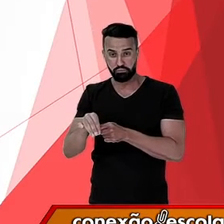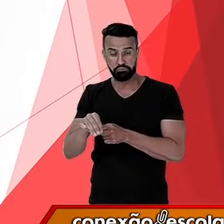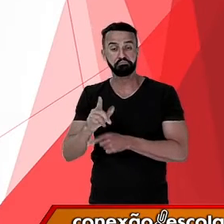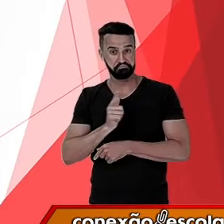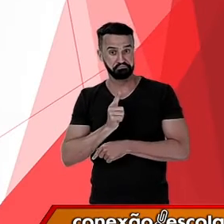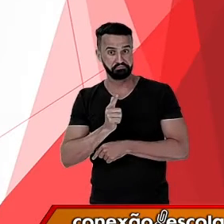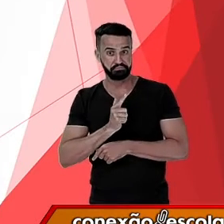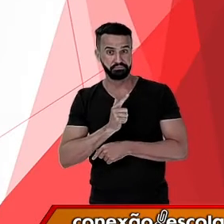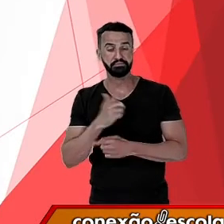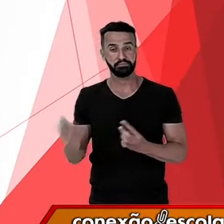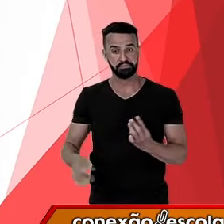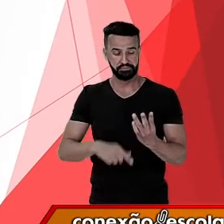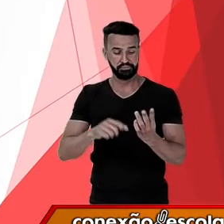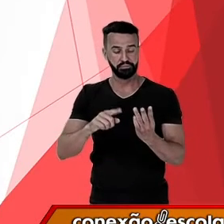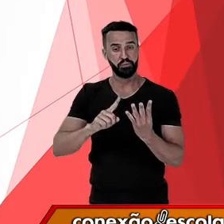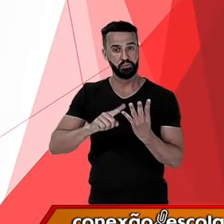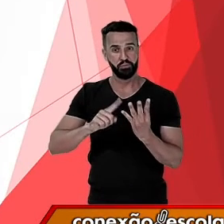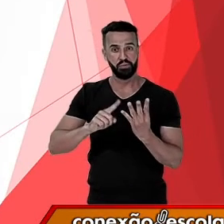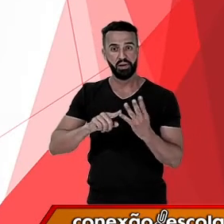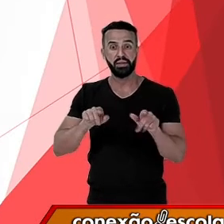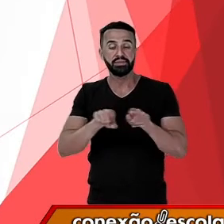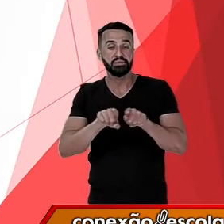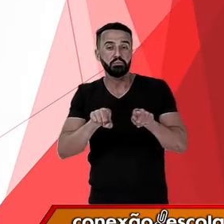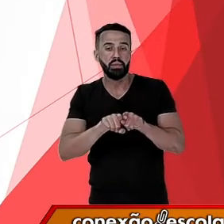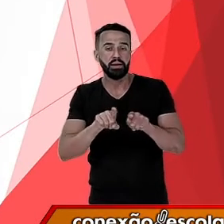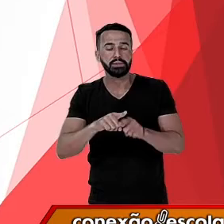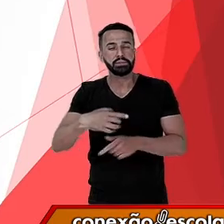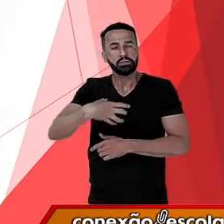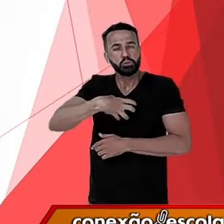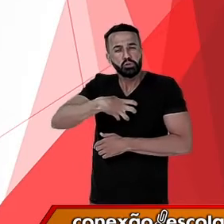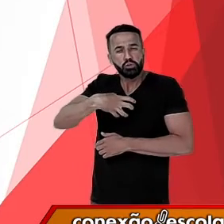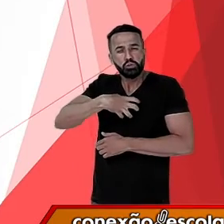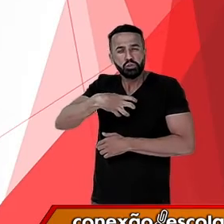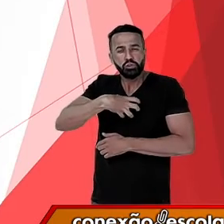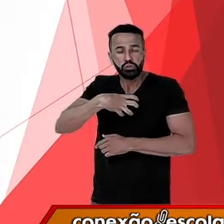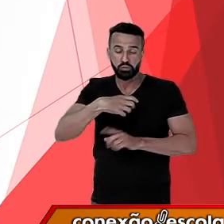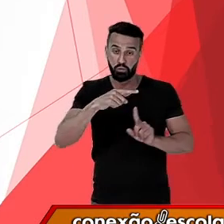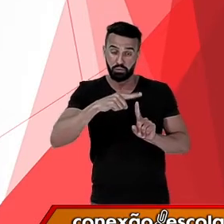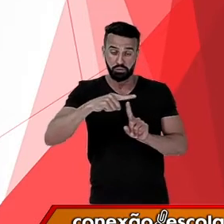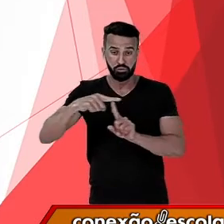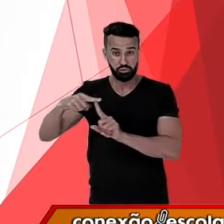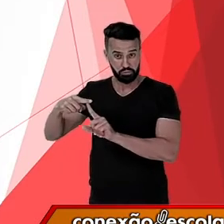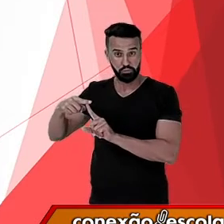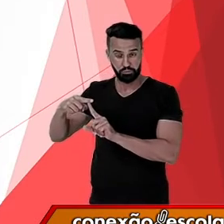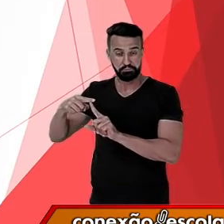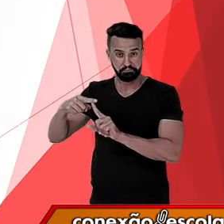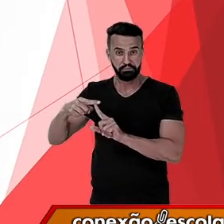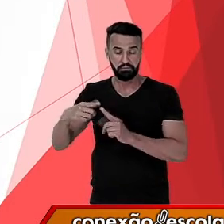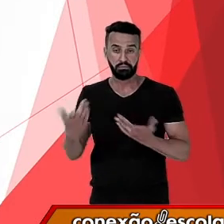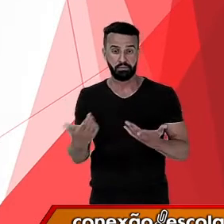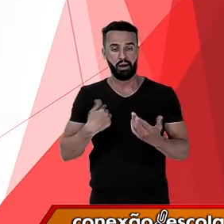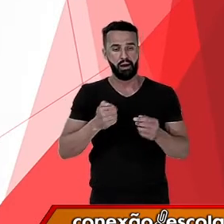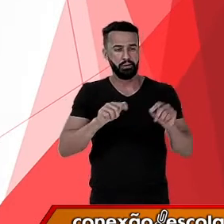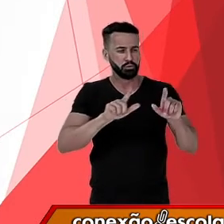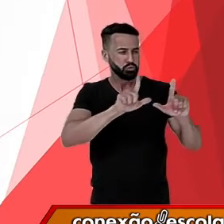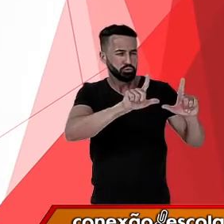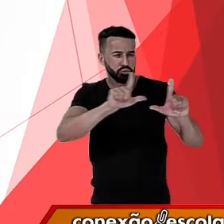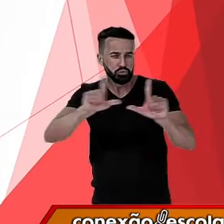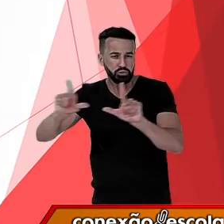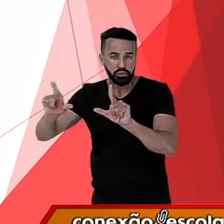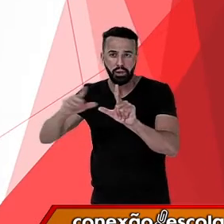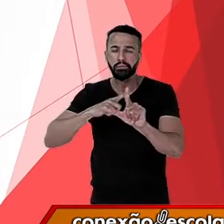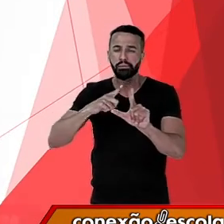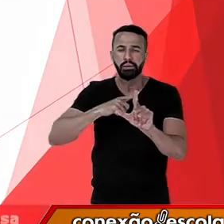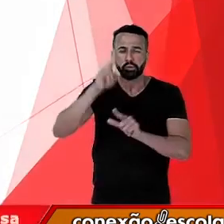de sentido. Eu disse para vocês que essa tirinha que nós lemos causa um estranhamento e esse estranhamento